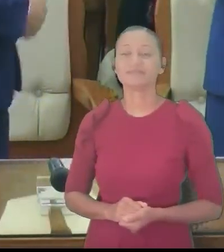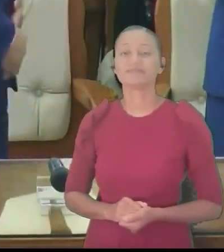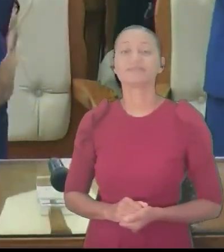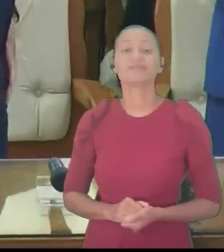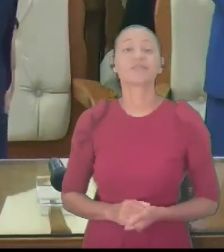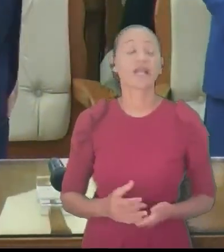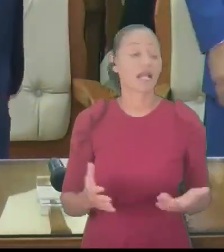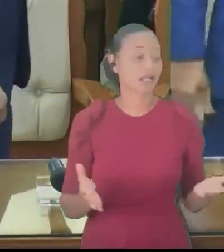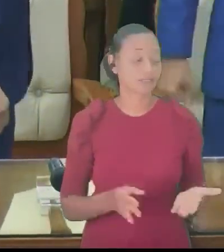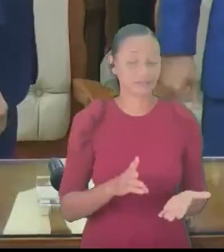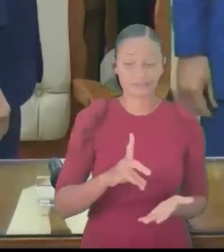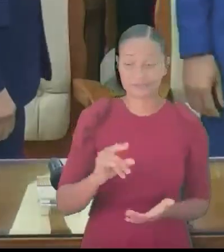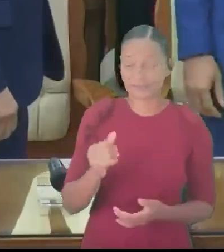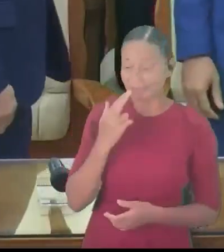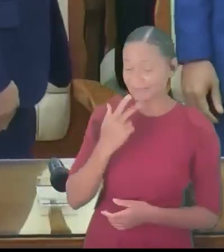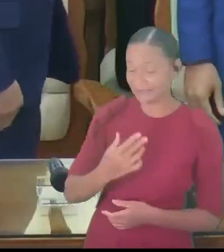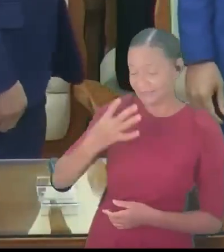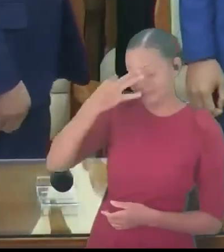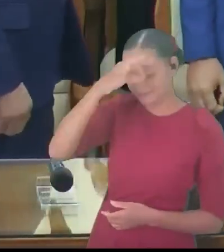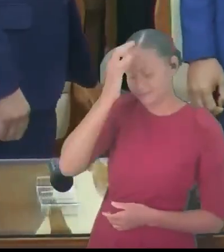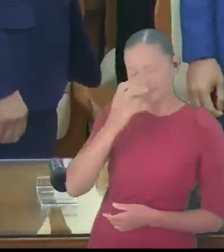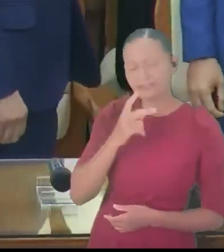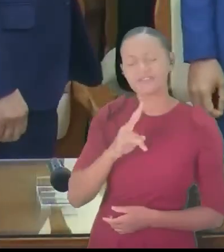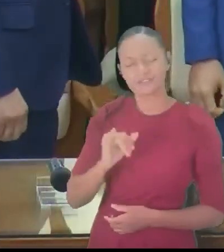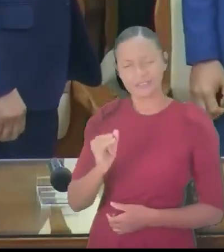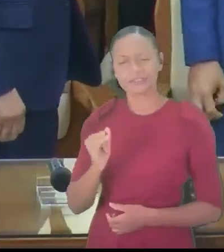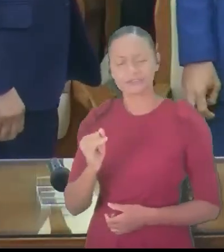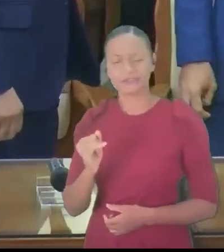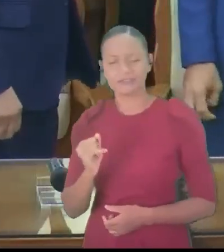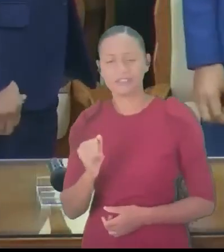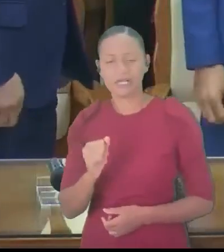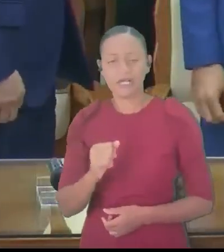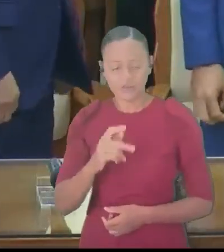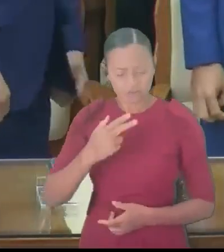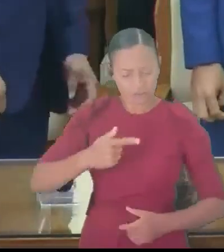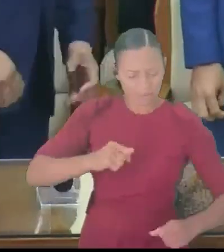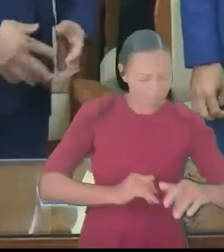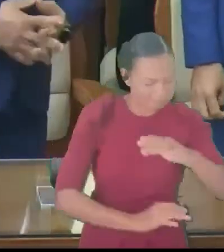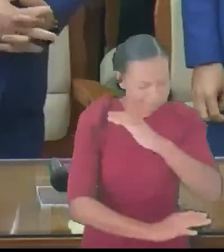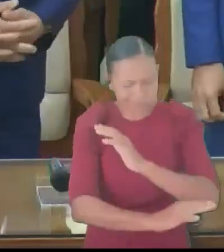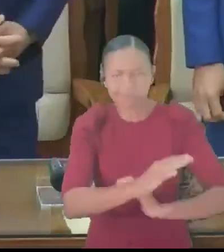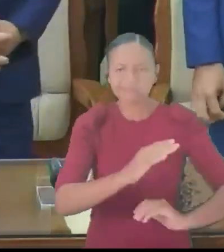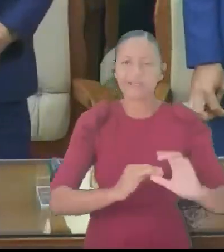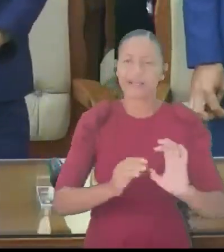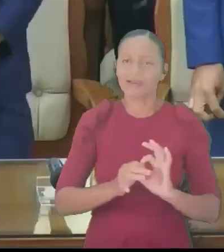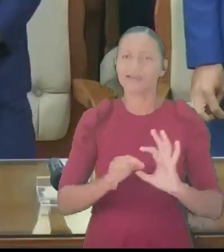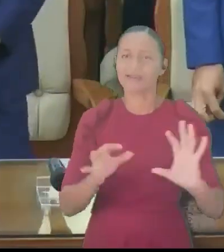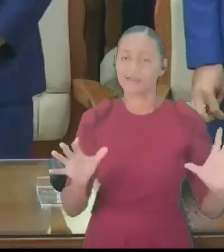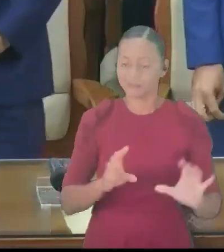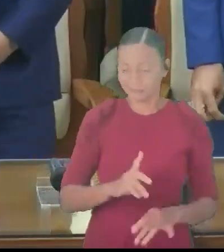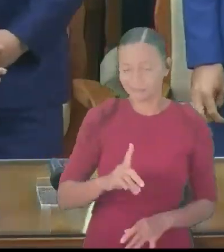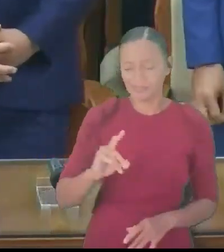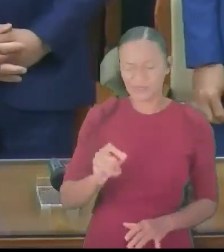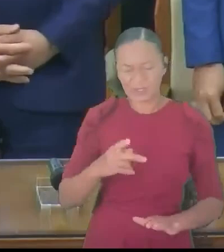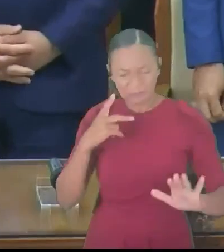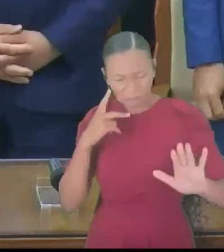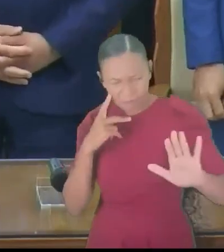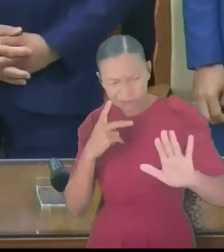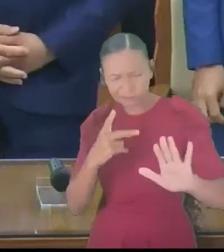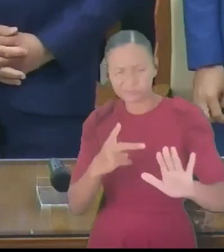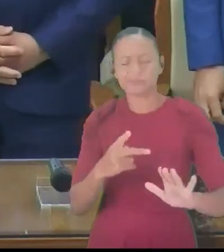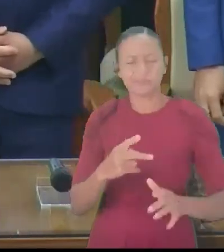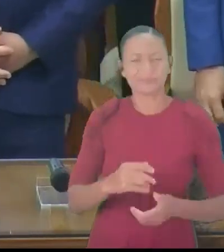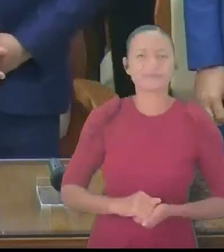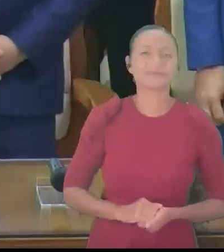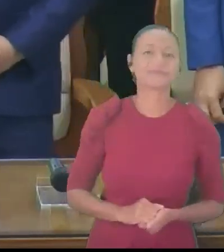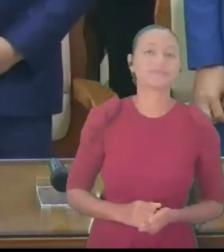Agora, no dia de falar línguas, a gente fala. No dia de sapatear, sapateia. No dia de profetizar,